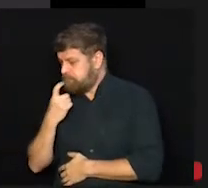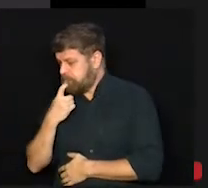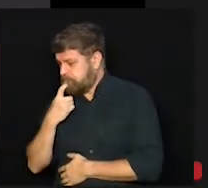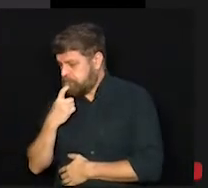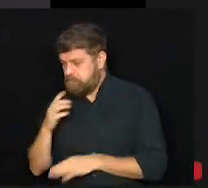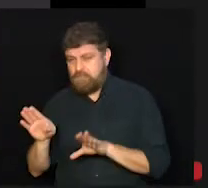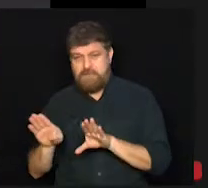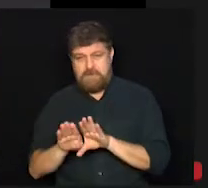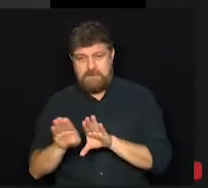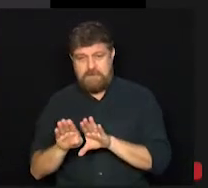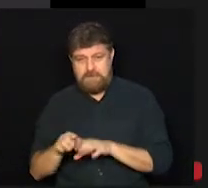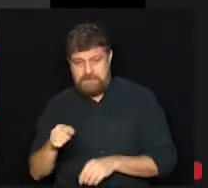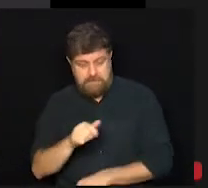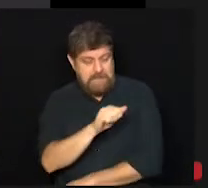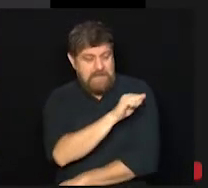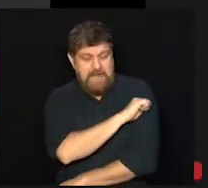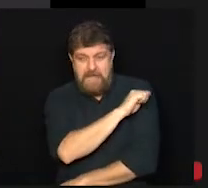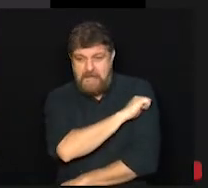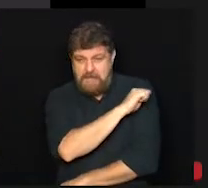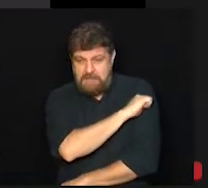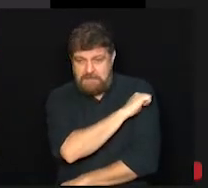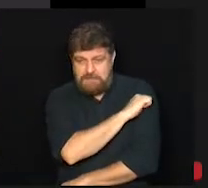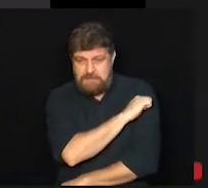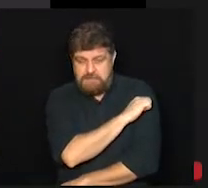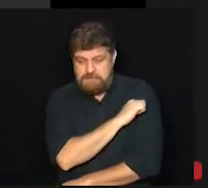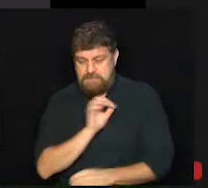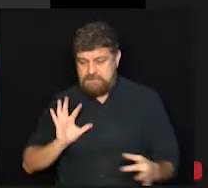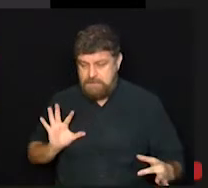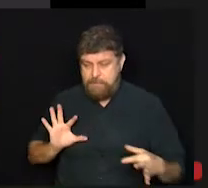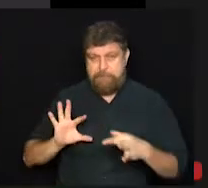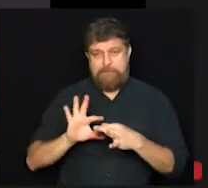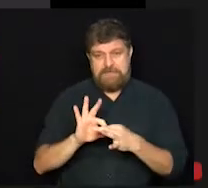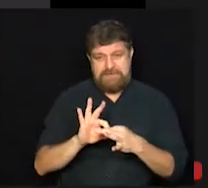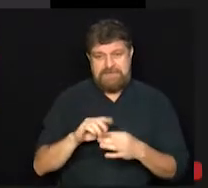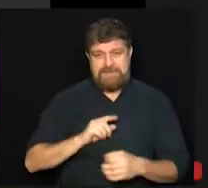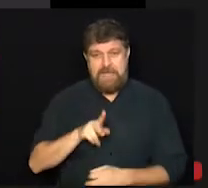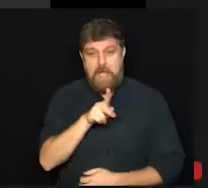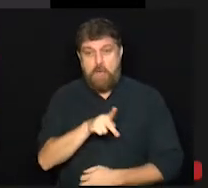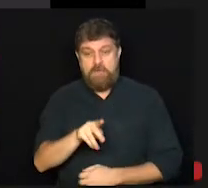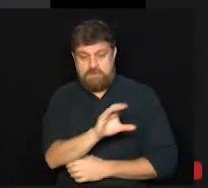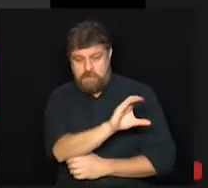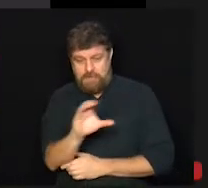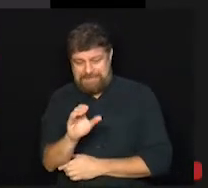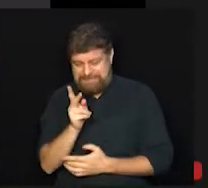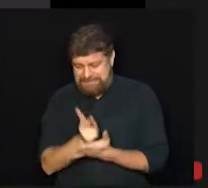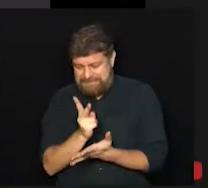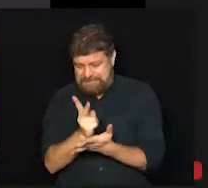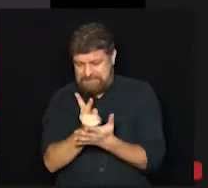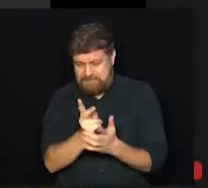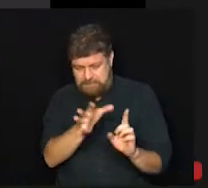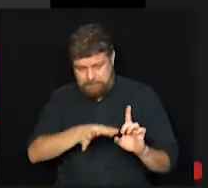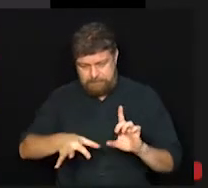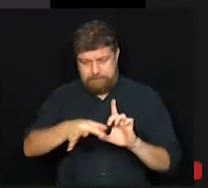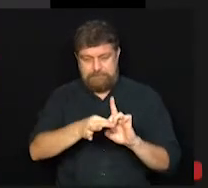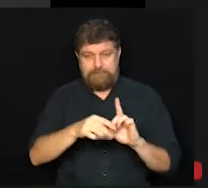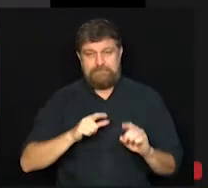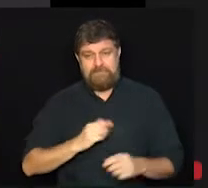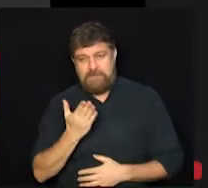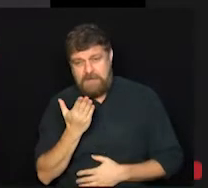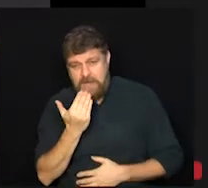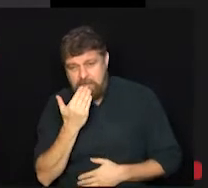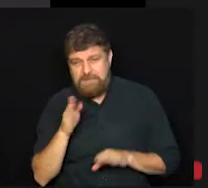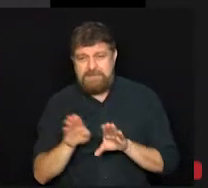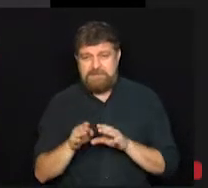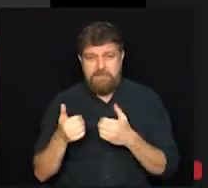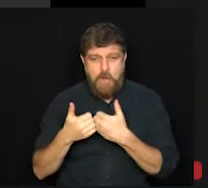e estes alunos e esses projetos. Eles têm um professor coordenador sempre, auxílio alimentação, auxílio